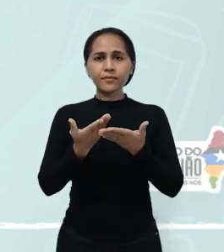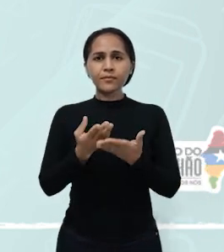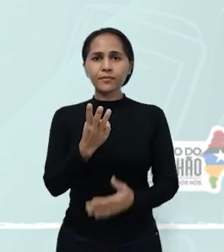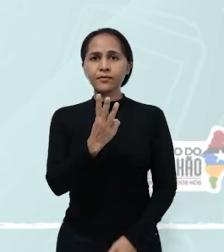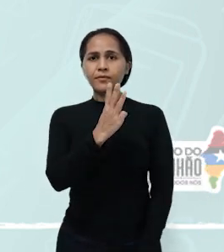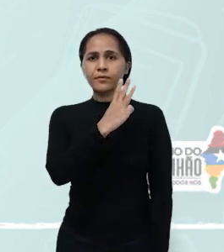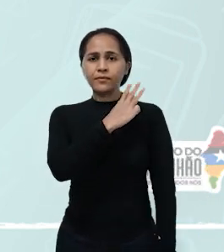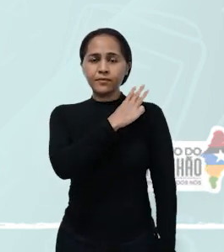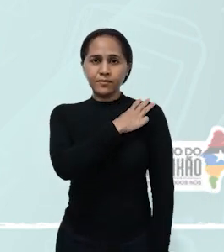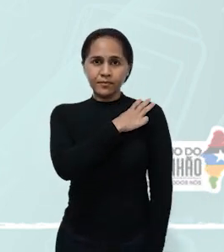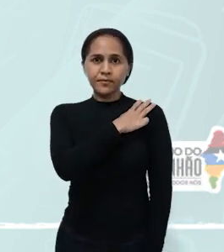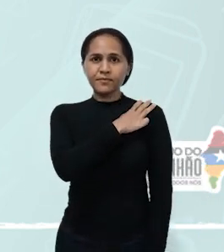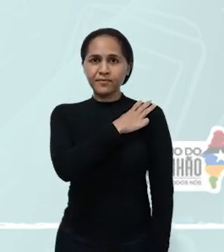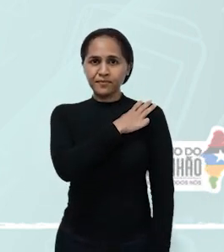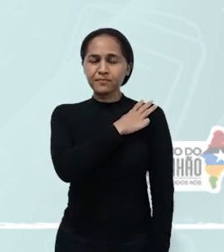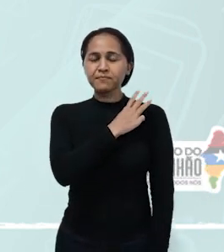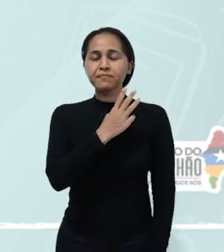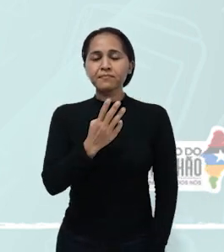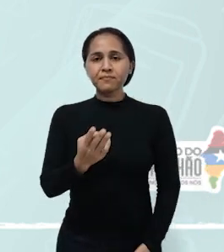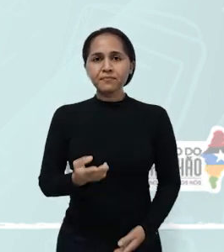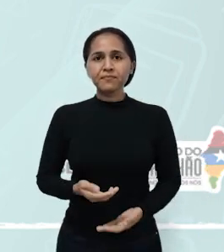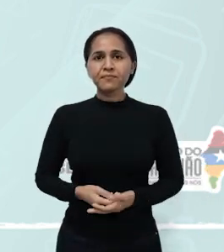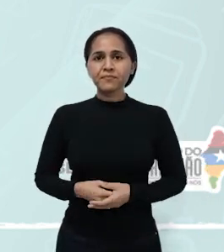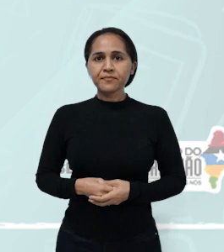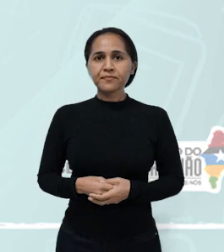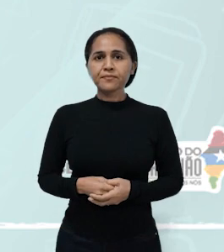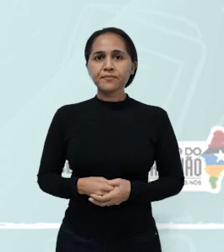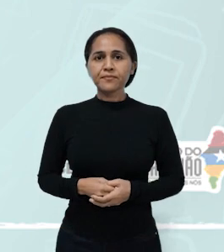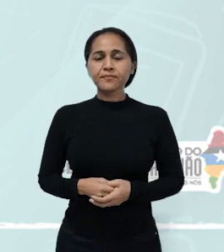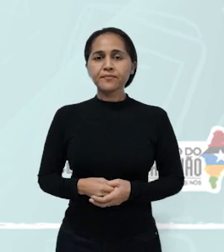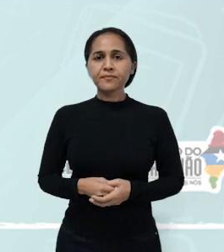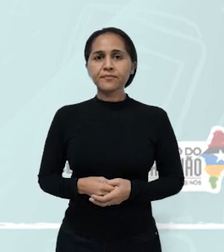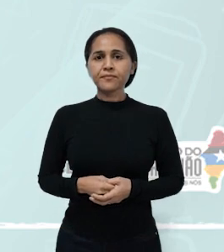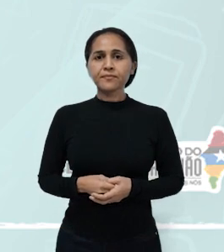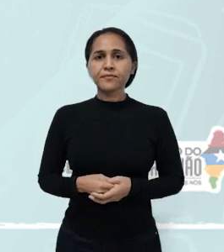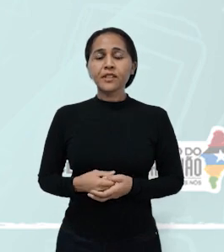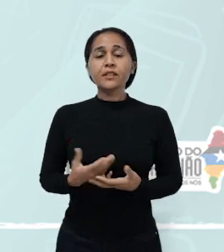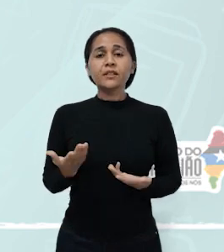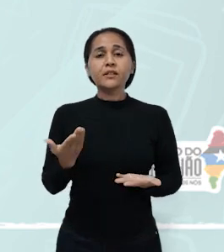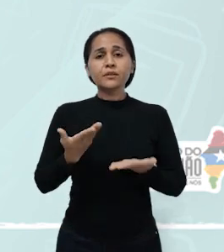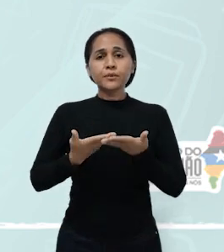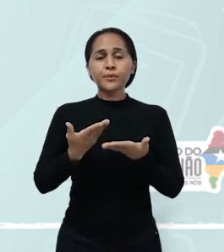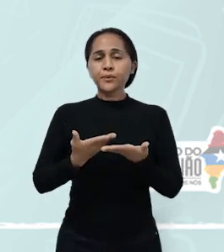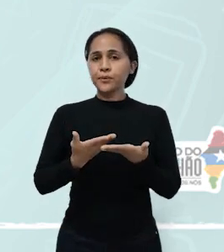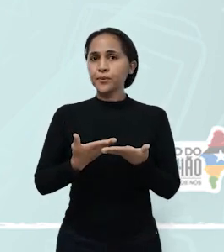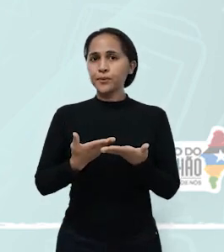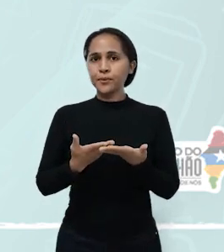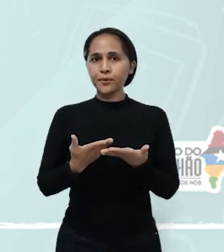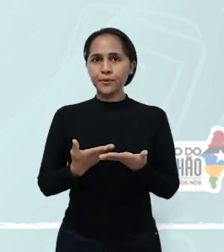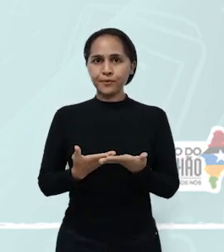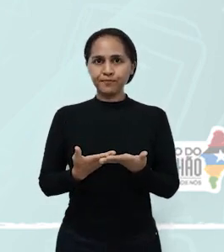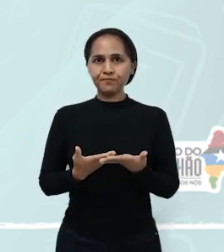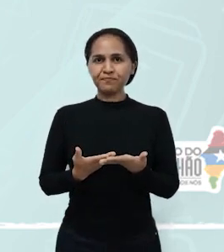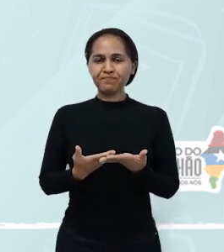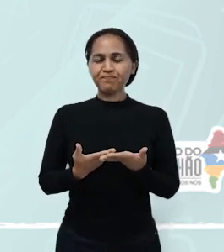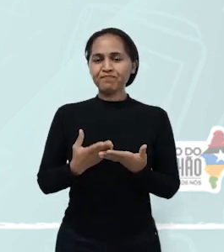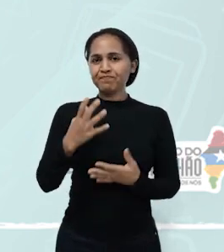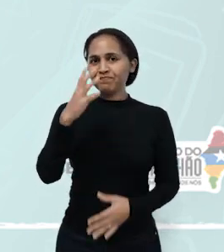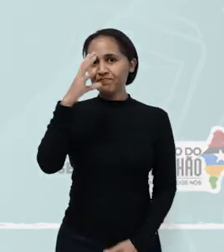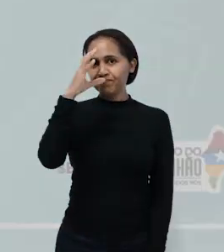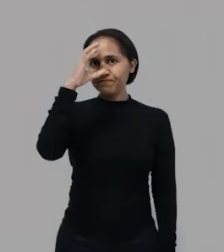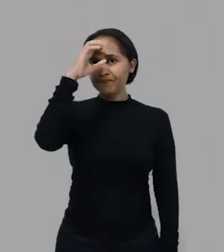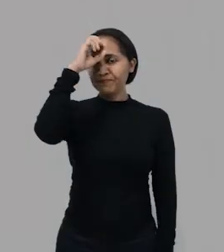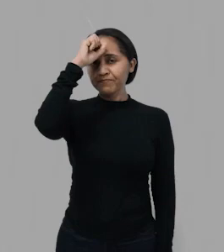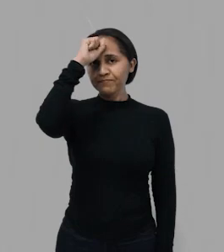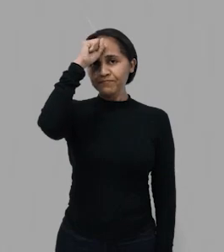né? Terceiro ano do ensino médio, terceirão, onde a gente vai trabalhar. Vamos